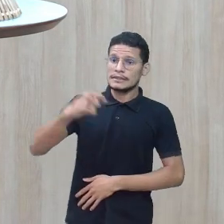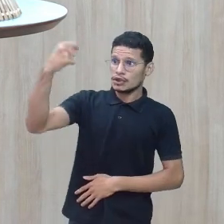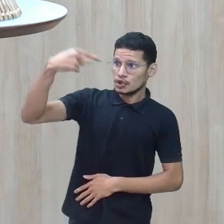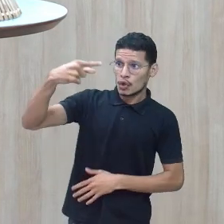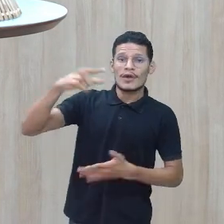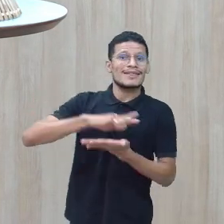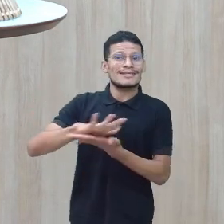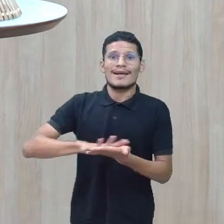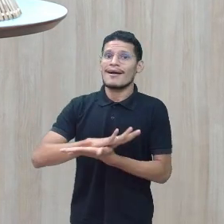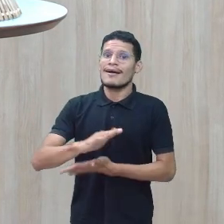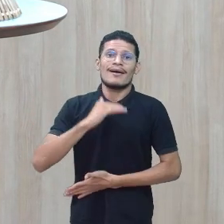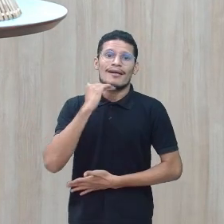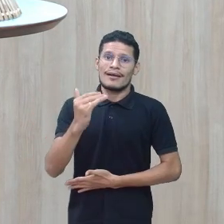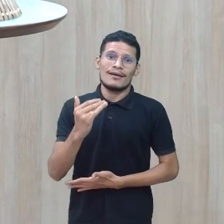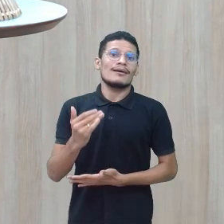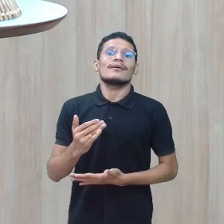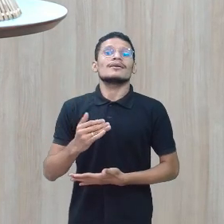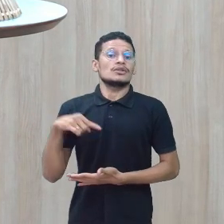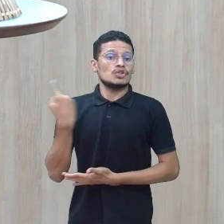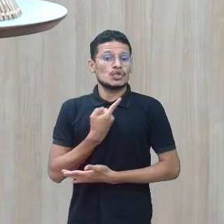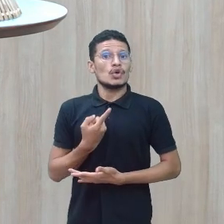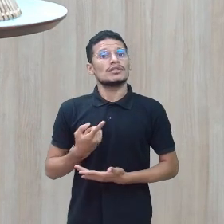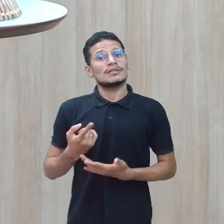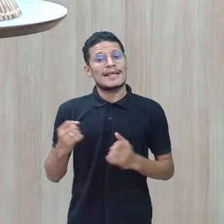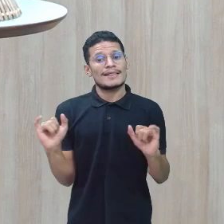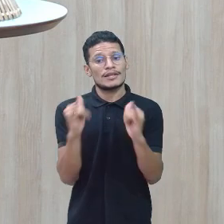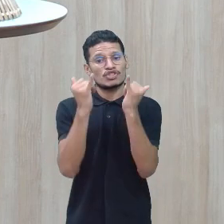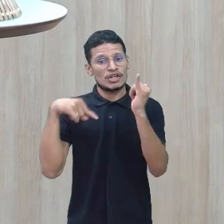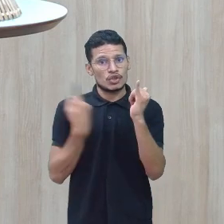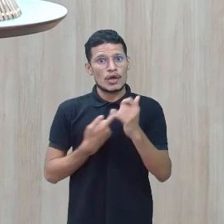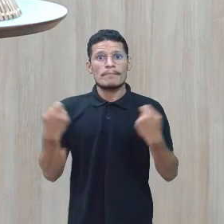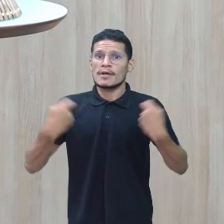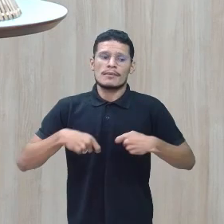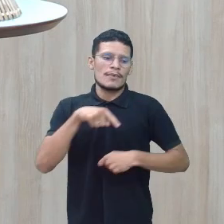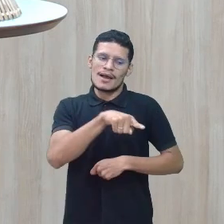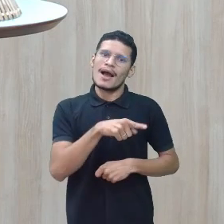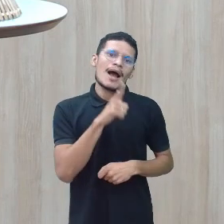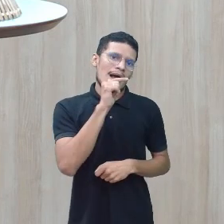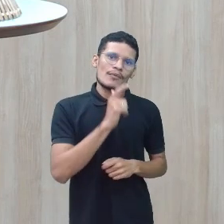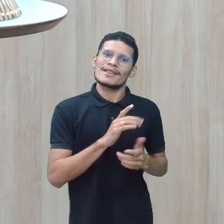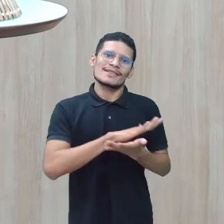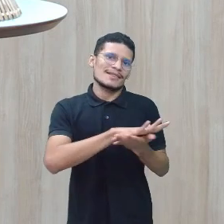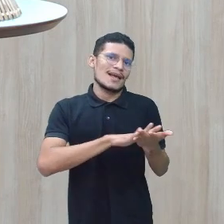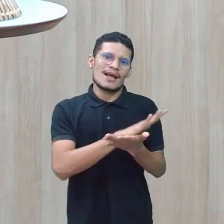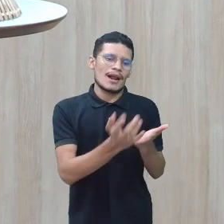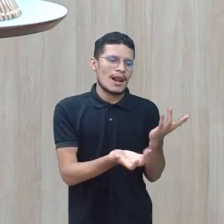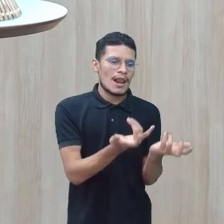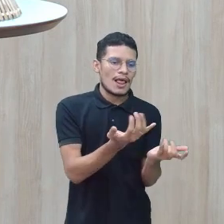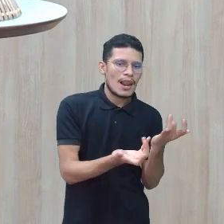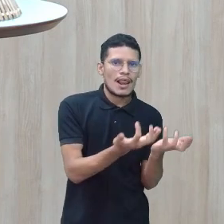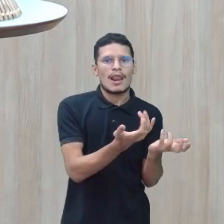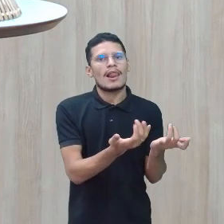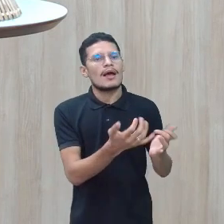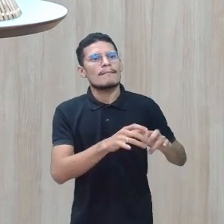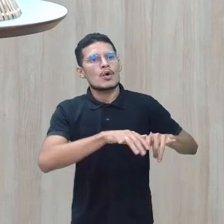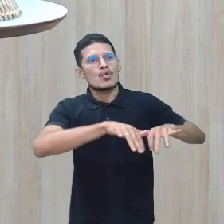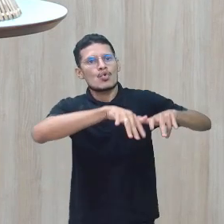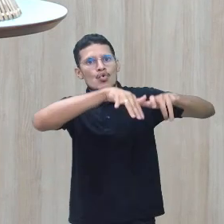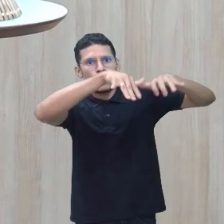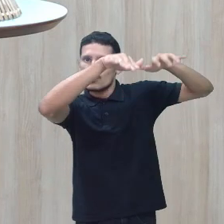essa fonte de energia que nós precisamos, a água não evaporava. Então, o ciclo da água já